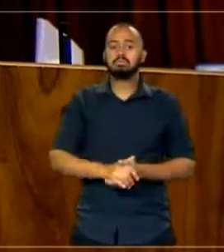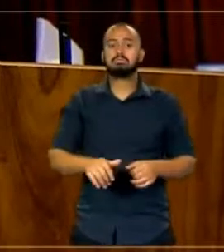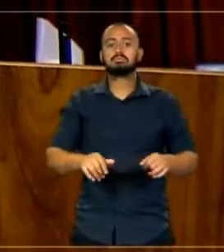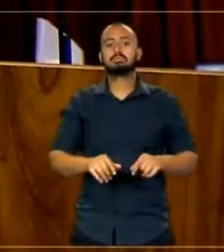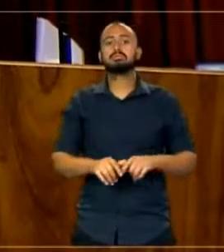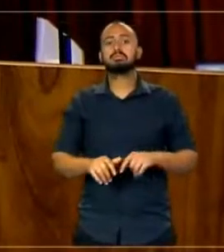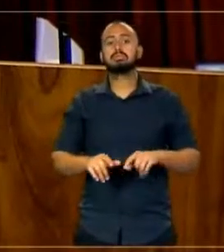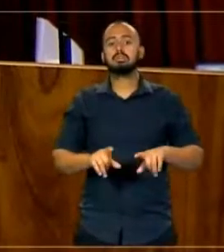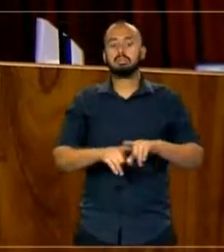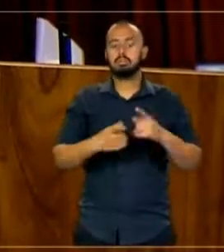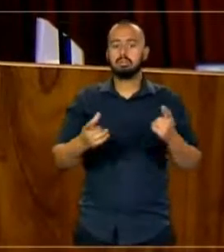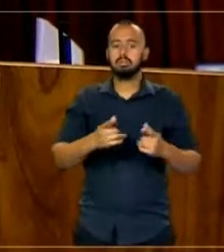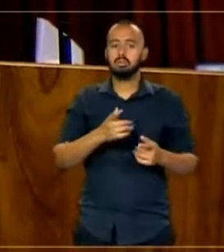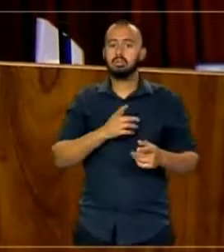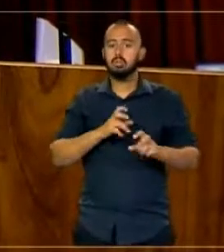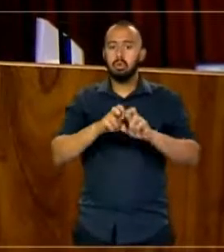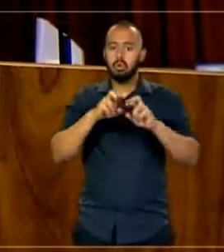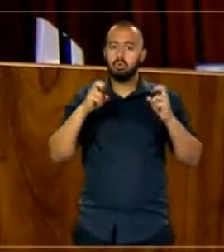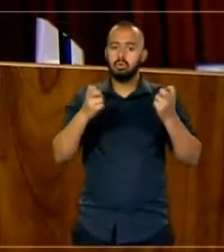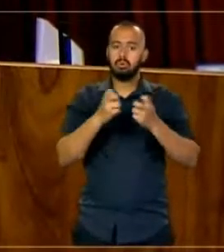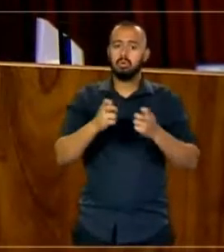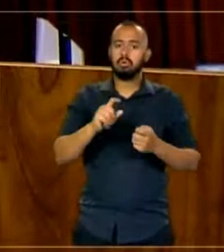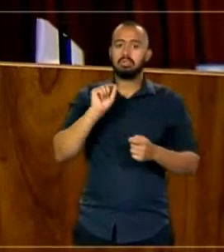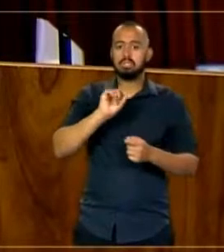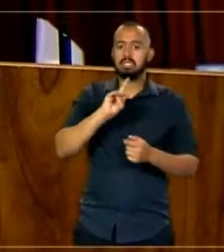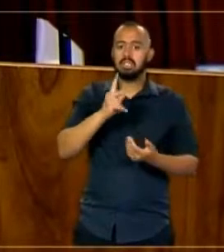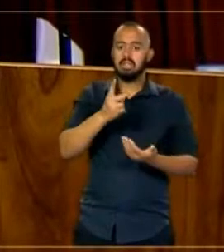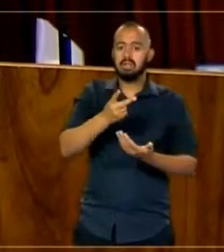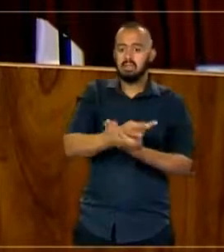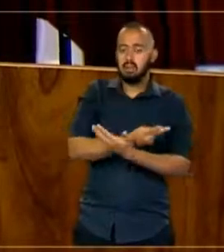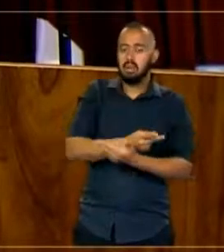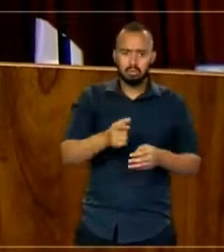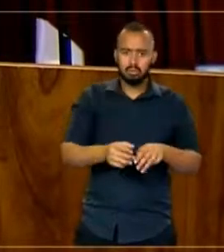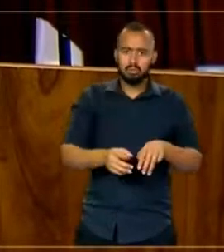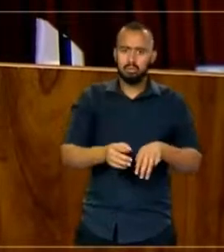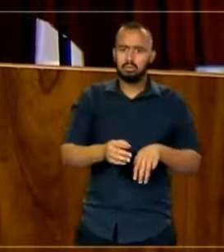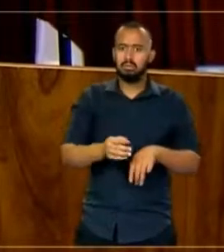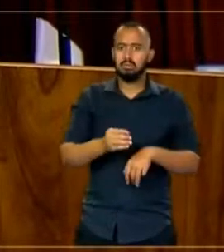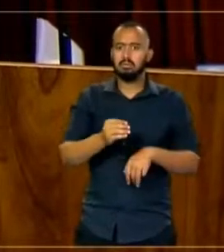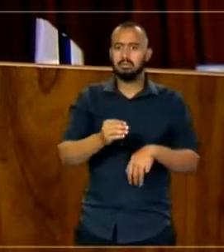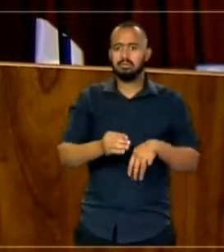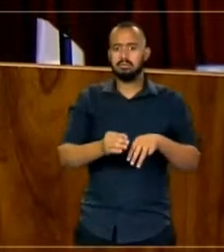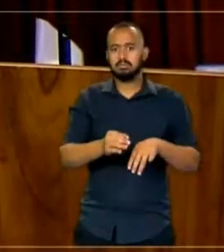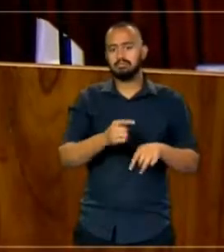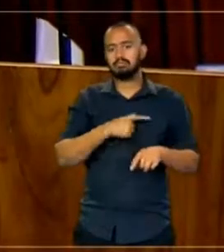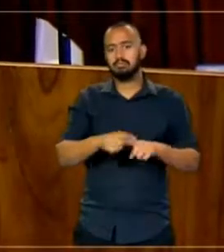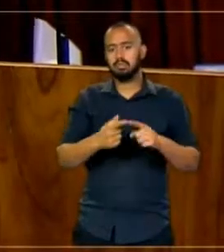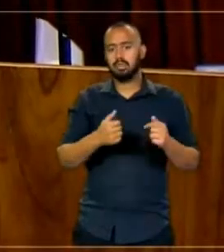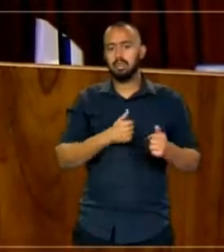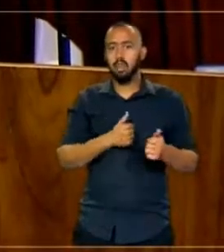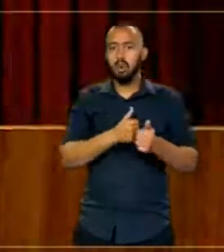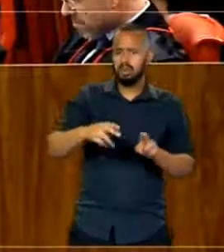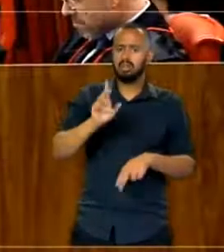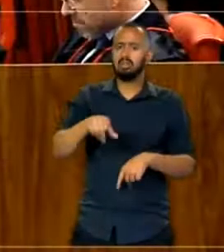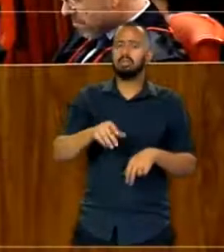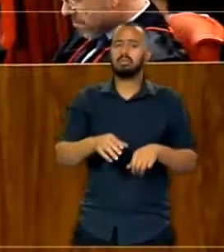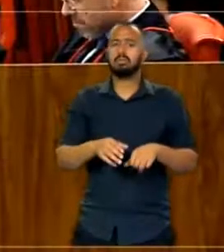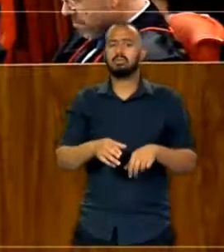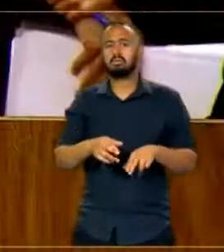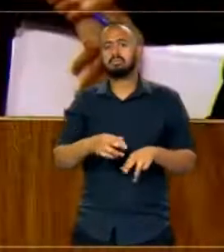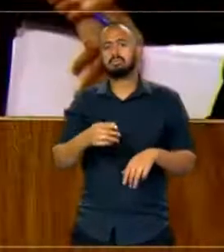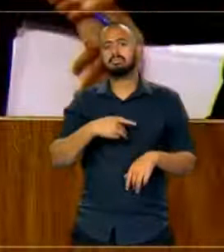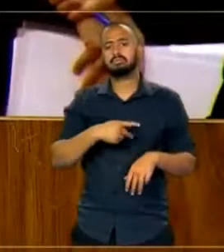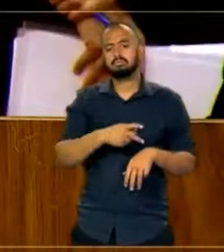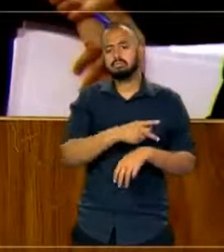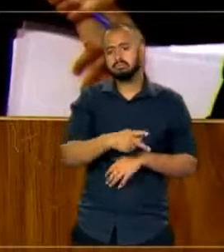corte especializada, prejuízos ao processo eleitoral. Portanto, acompanho integralmente o relator.